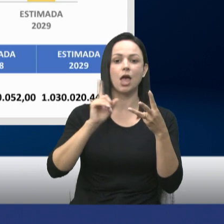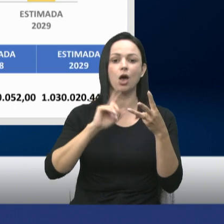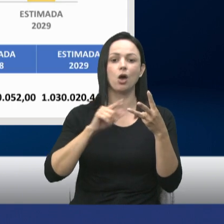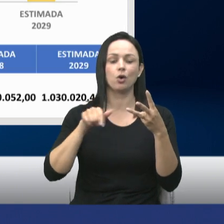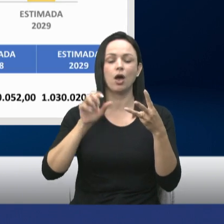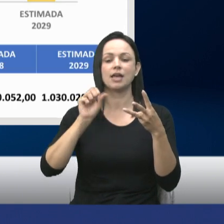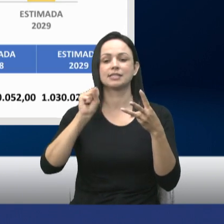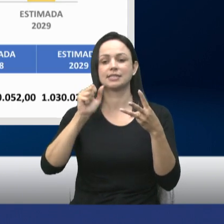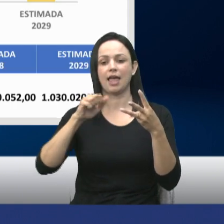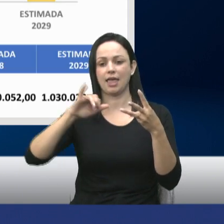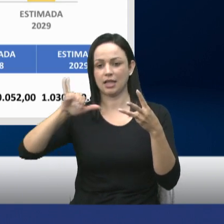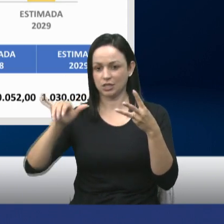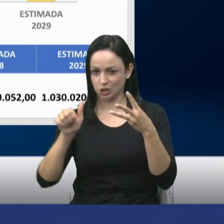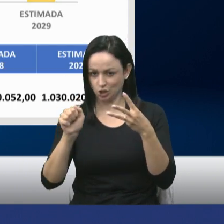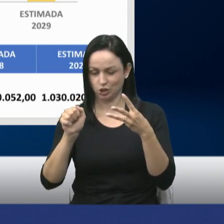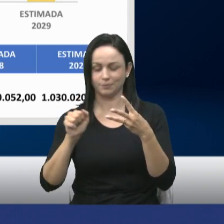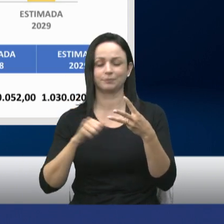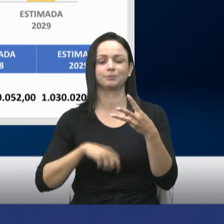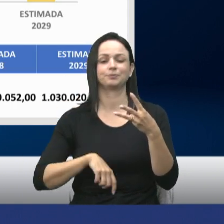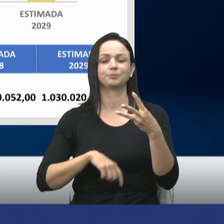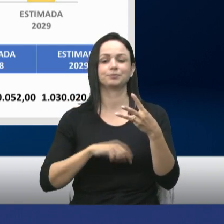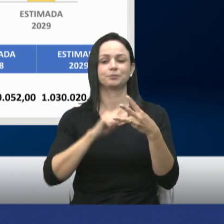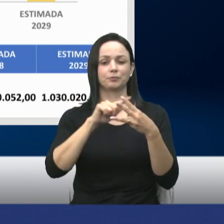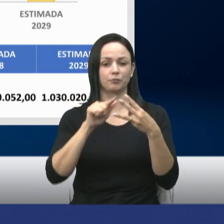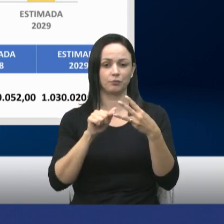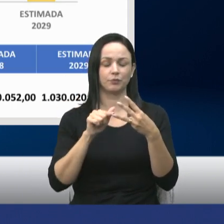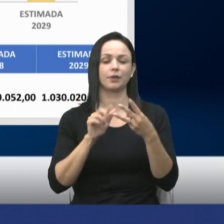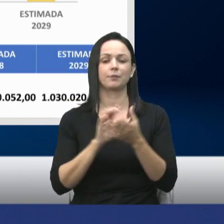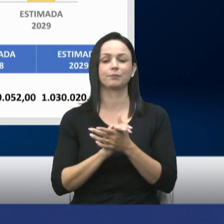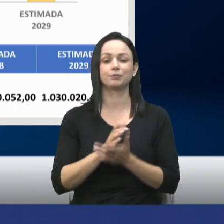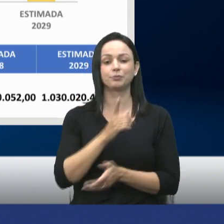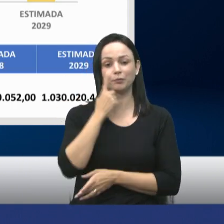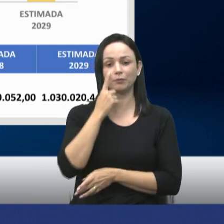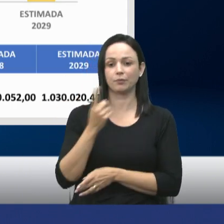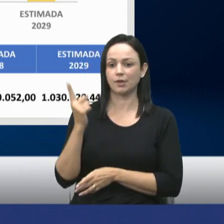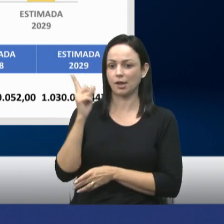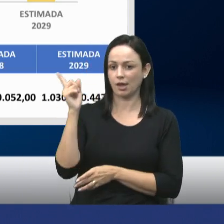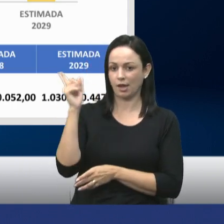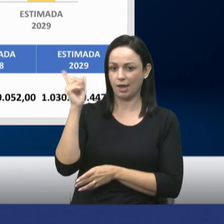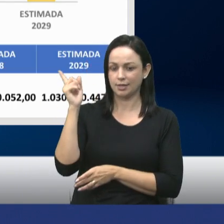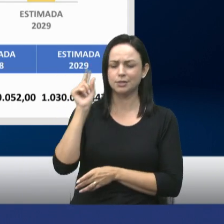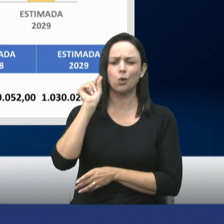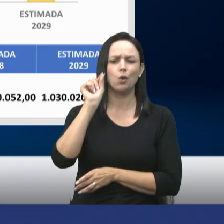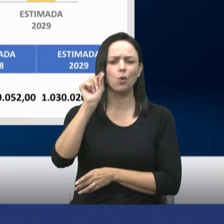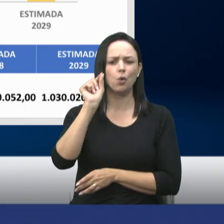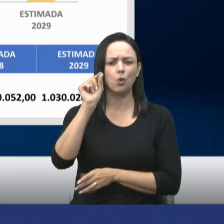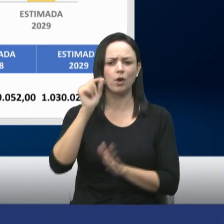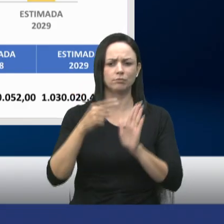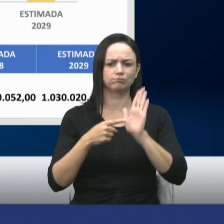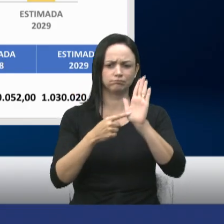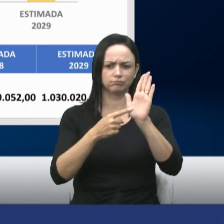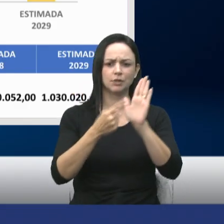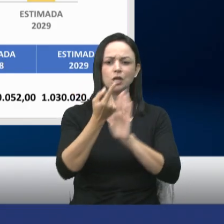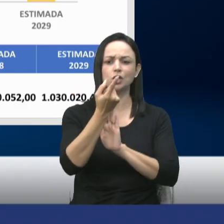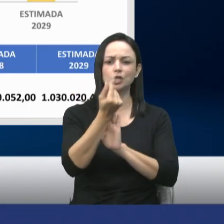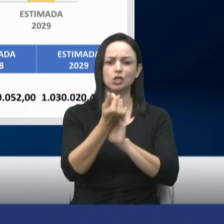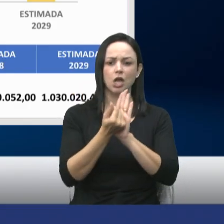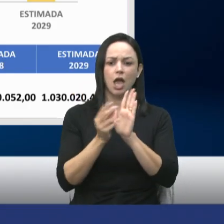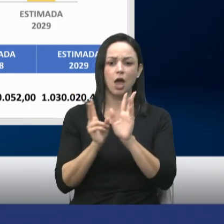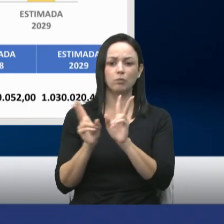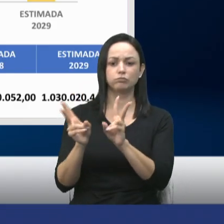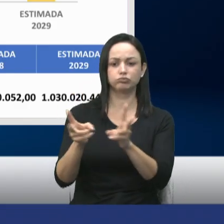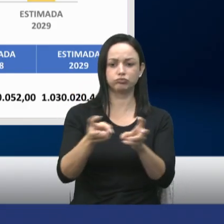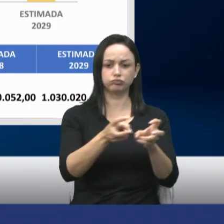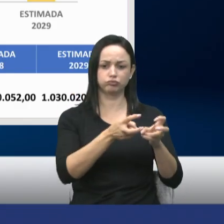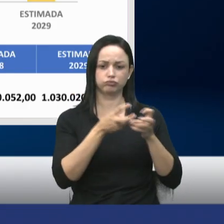agência reguladora. Aqui, a gente traz para vocês um demonstrativo da receita arrecadada nos últimos anos